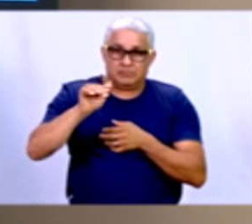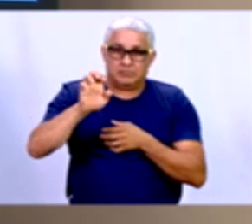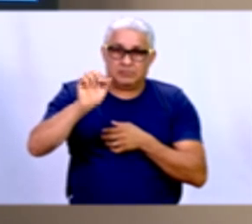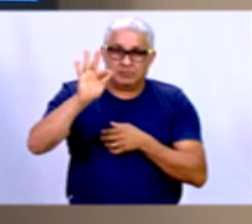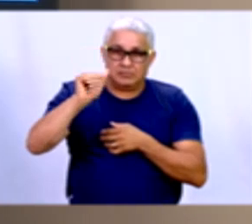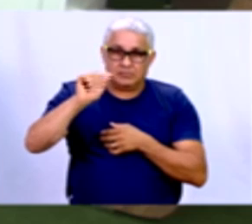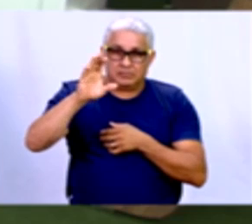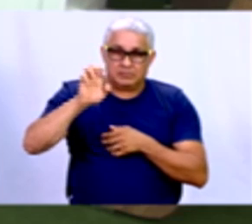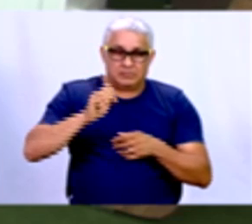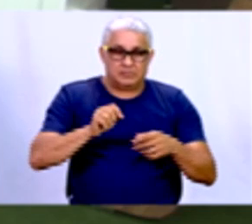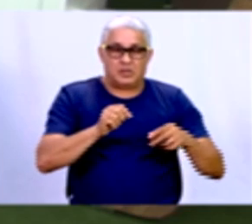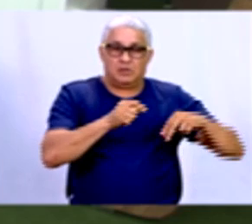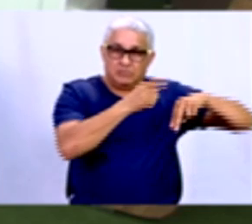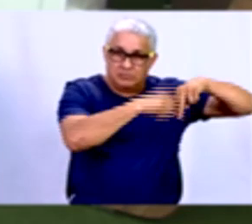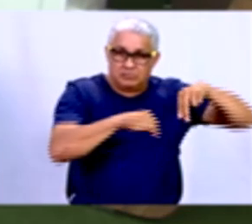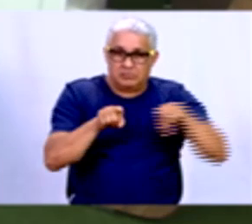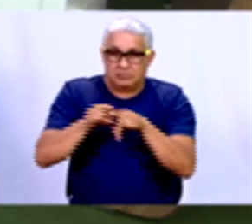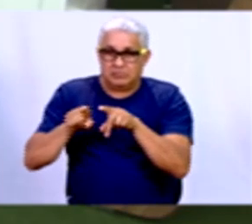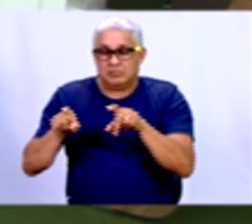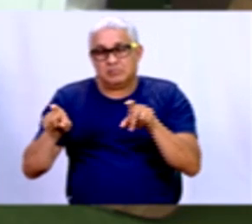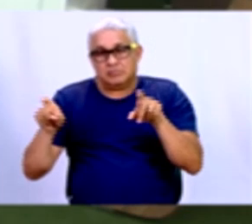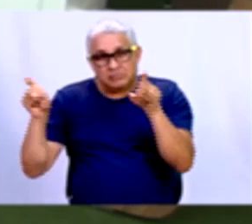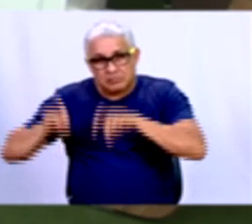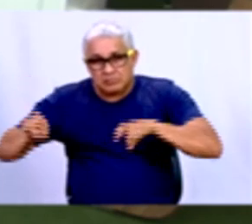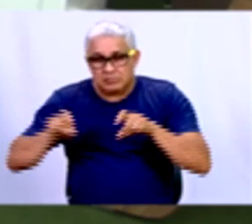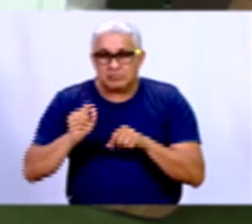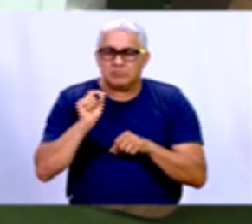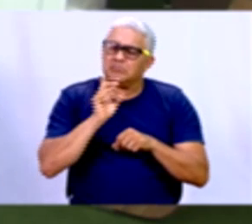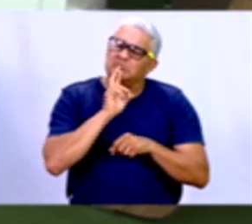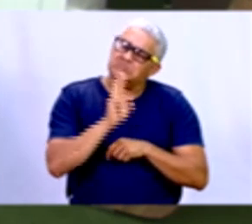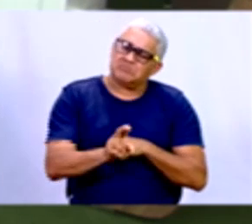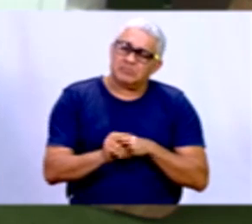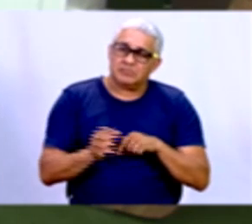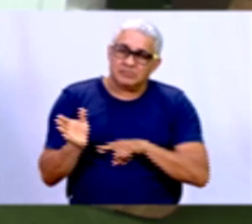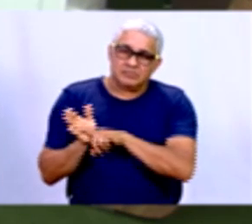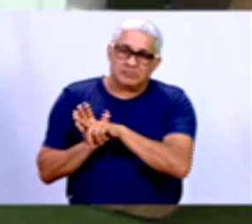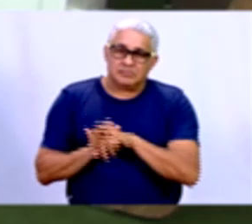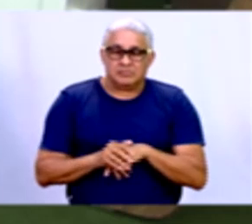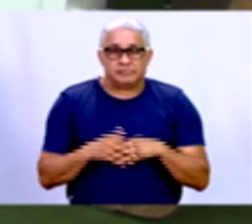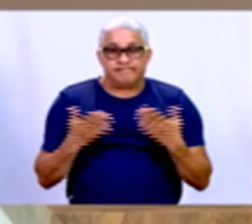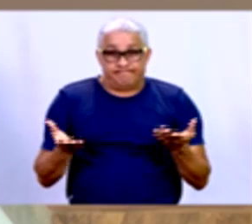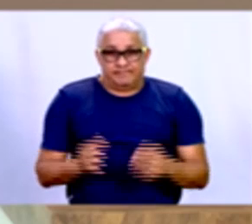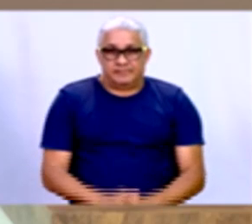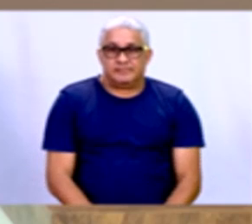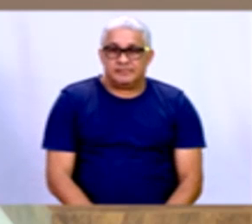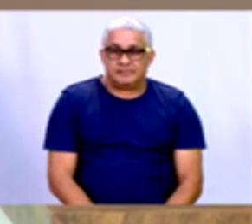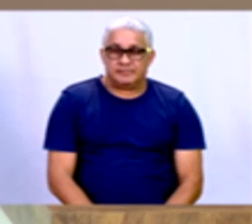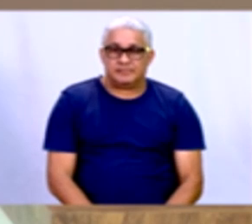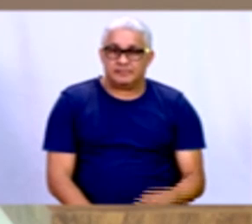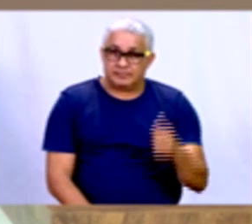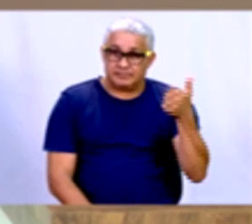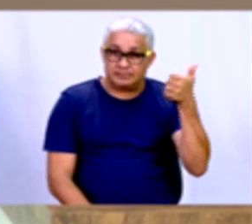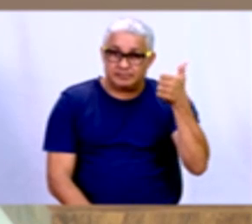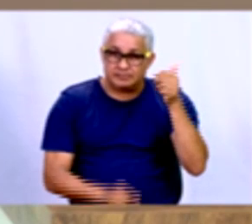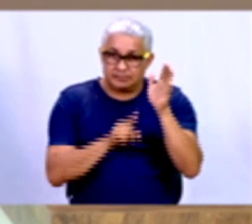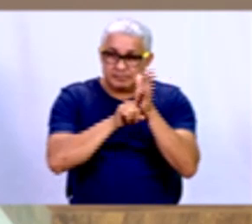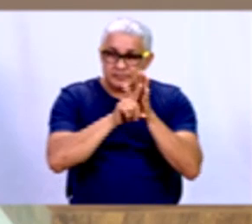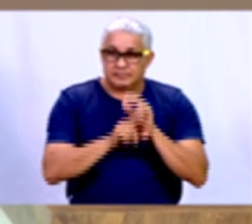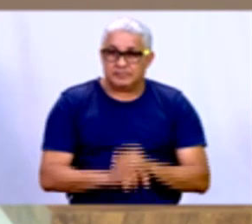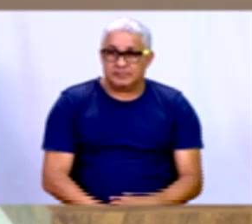humano-computador. Professor Marcel, o que foi que os nossos colegas responderam? Então, professora, para essa primeira questão, né,